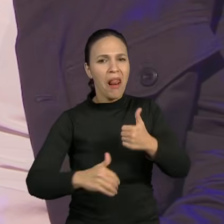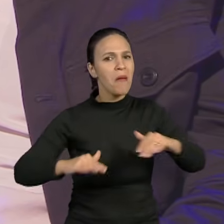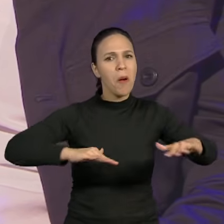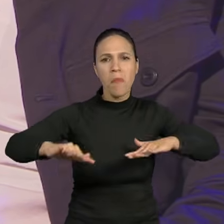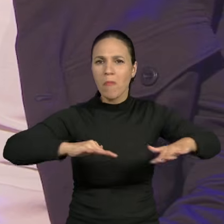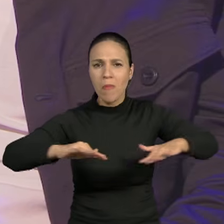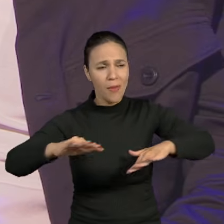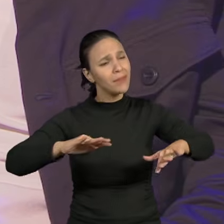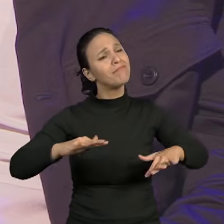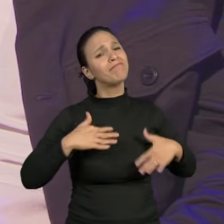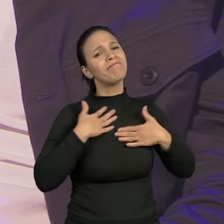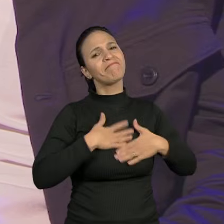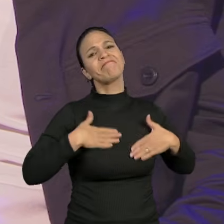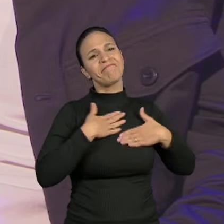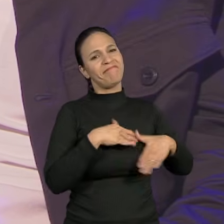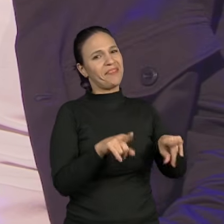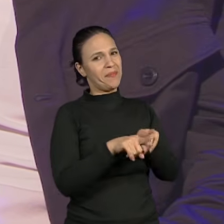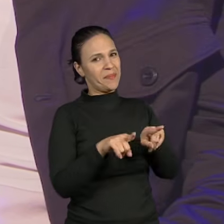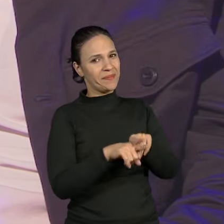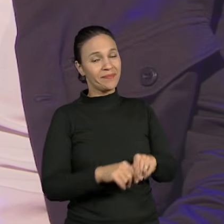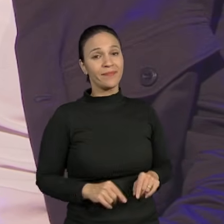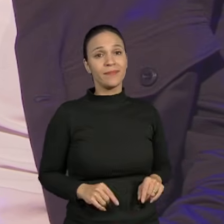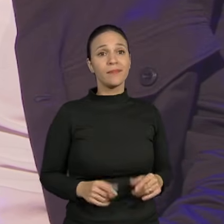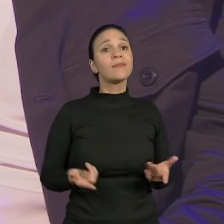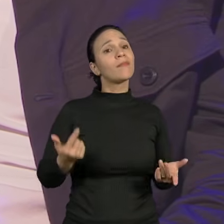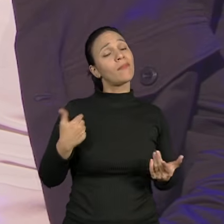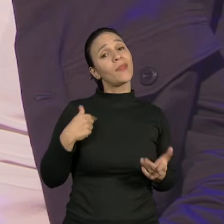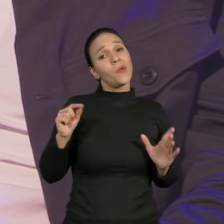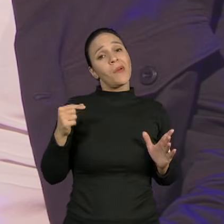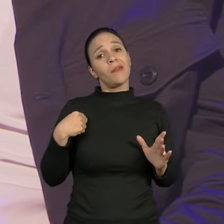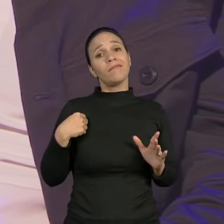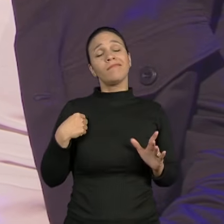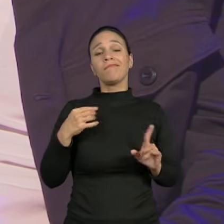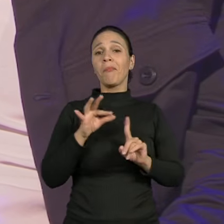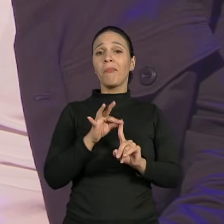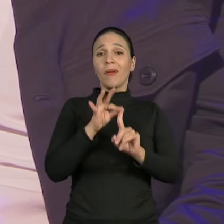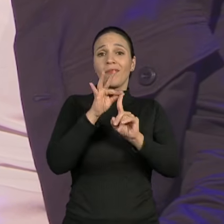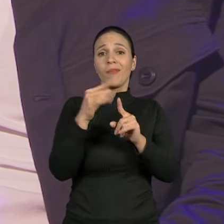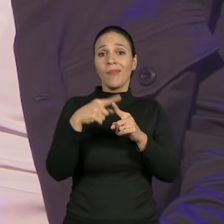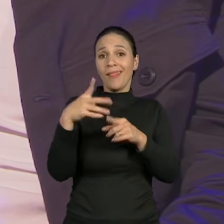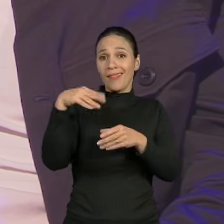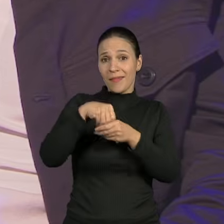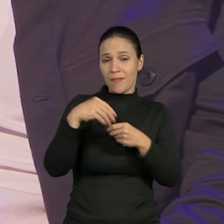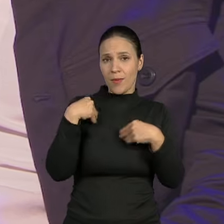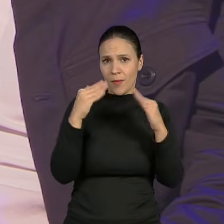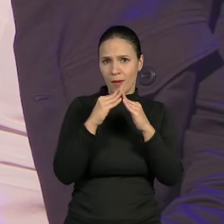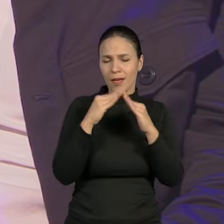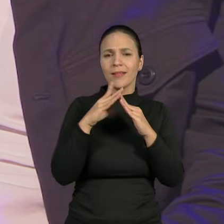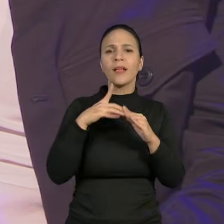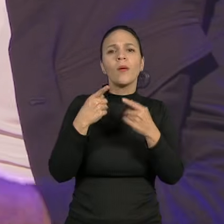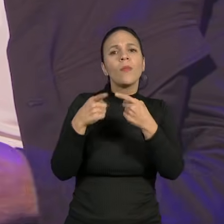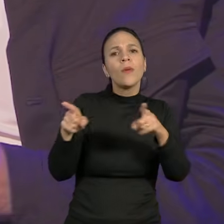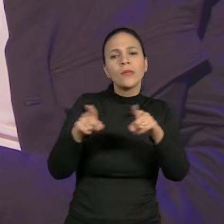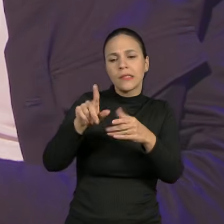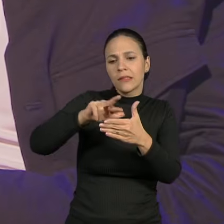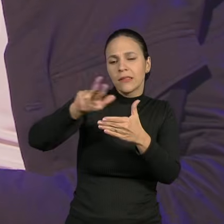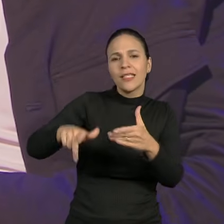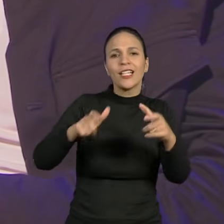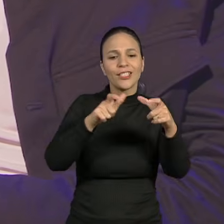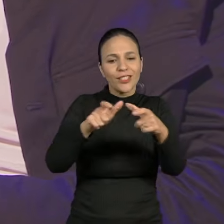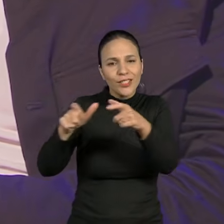também. E eu tive o privilégio de, na minha casa, ter muitos discos, ter muitos